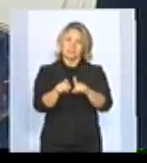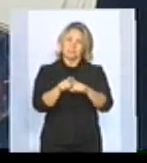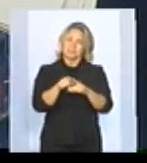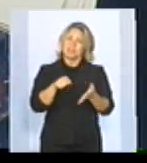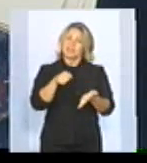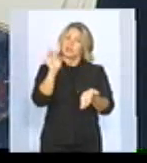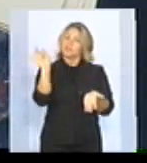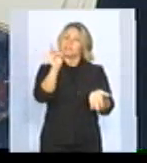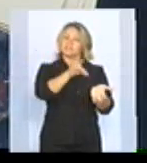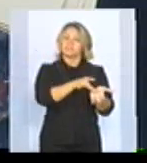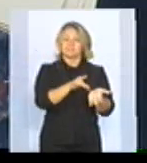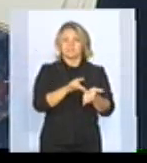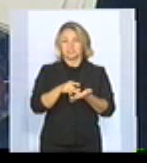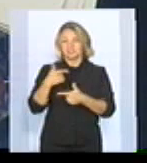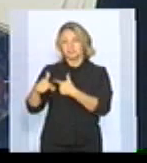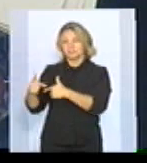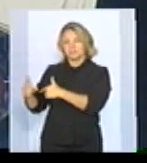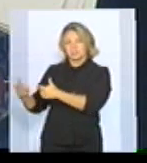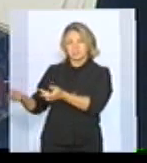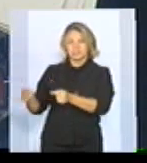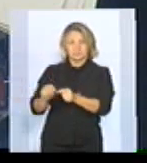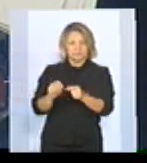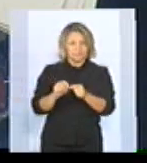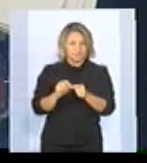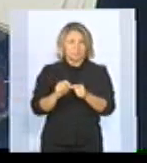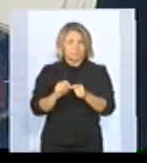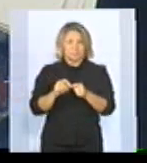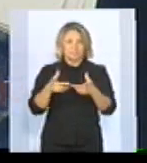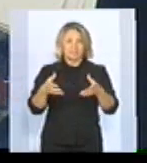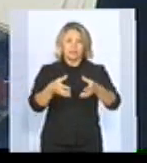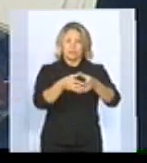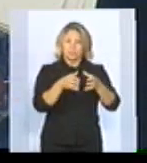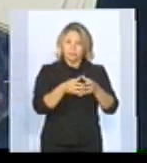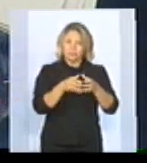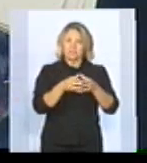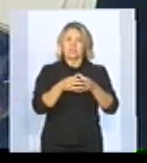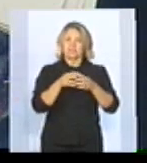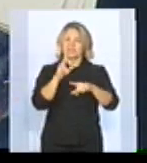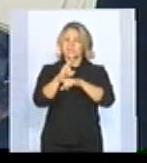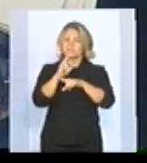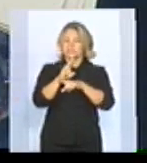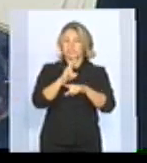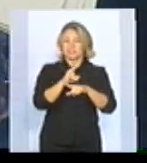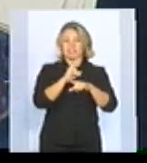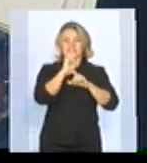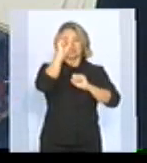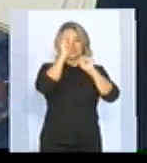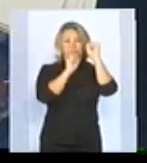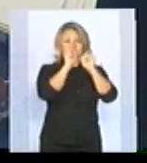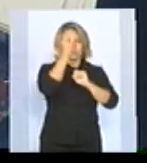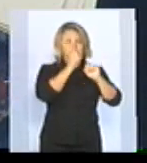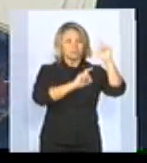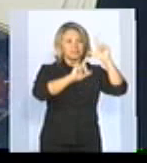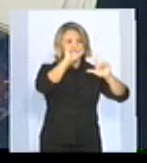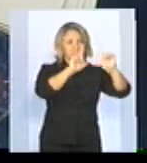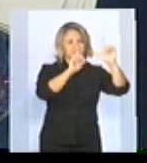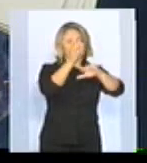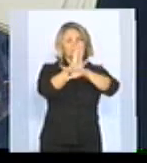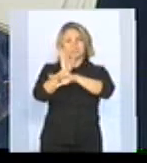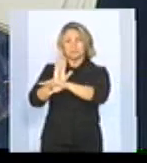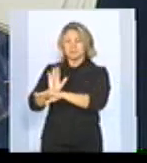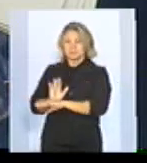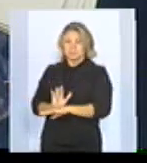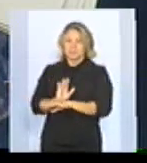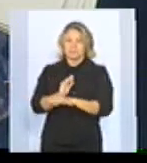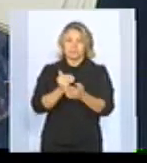e relevância da atuação da ANSIM, que é um órgão de fomento, regulação e fiscalização da indústria cinematográfica e videofonográfica